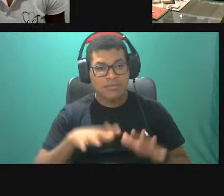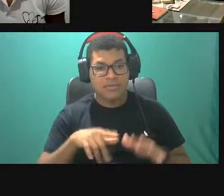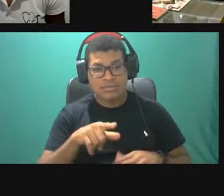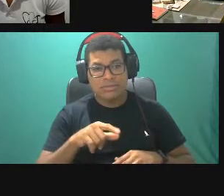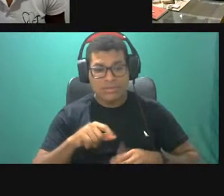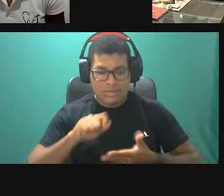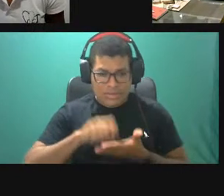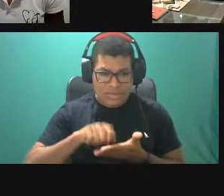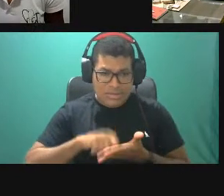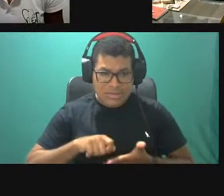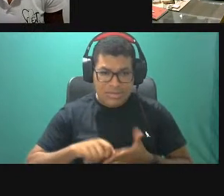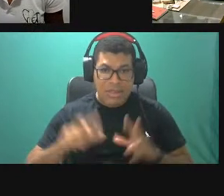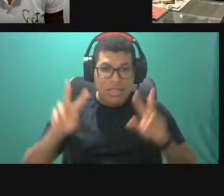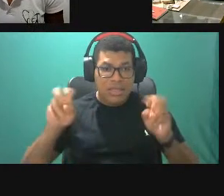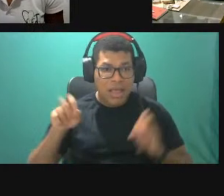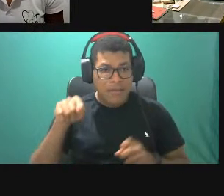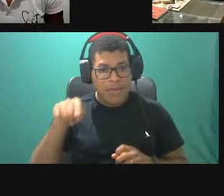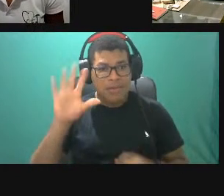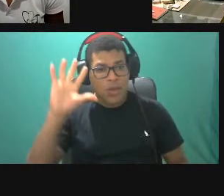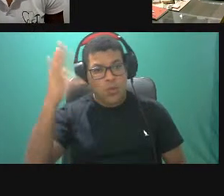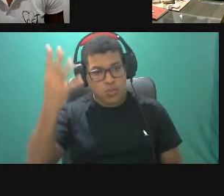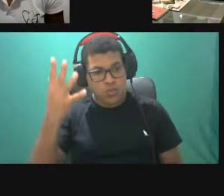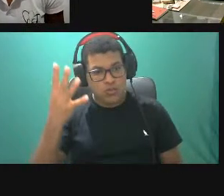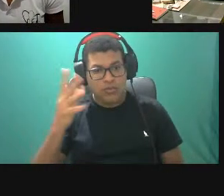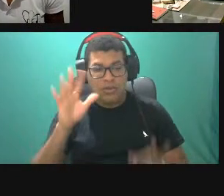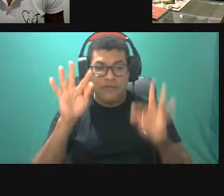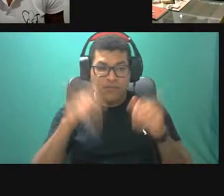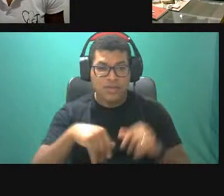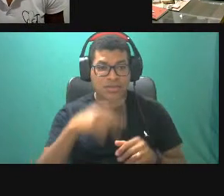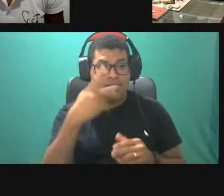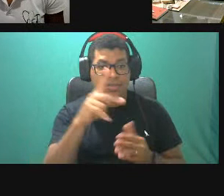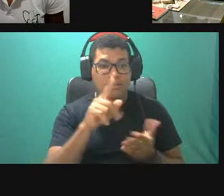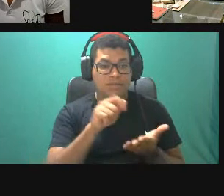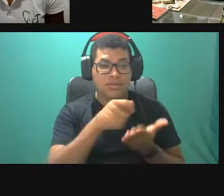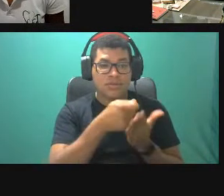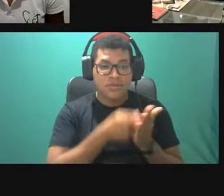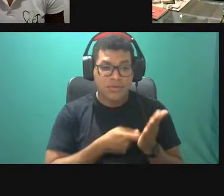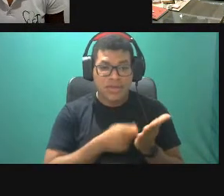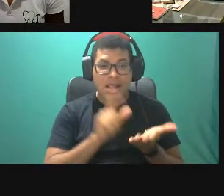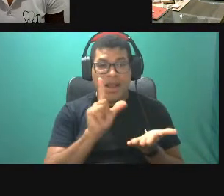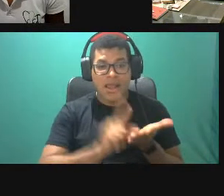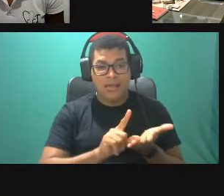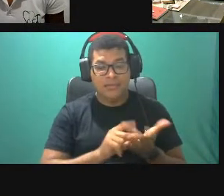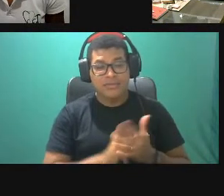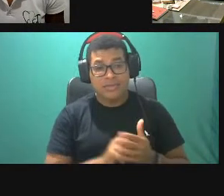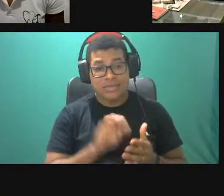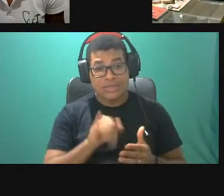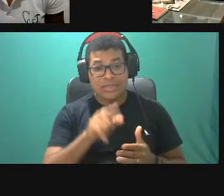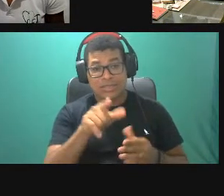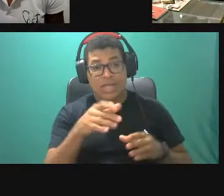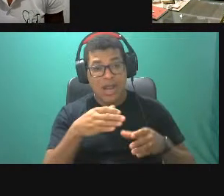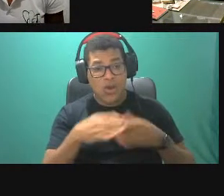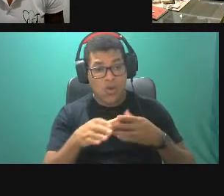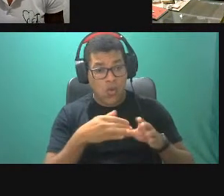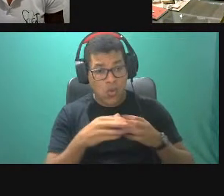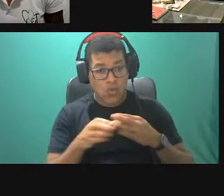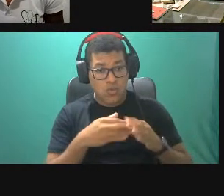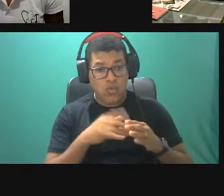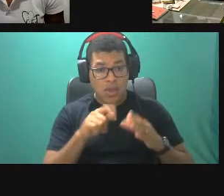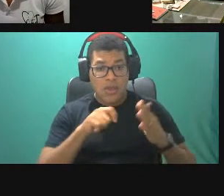sobre um caso para terminar o seu laudo e encaminhar. Se você for concursada, né, como